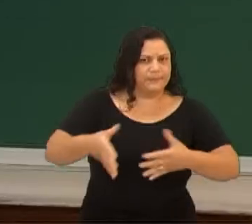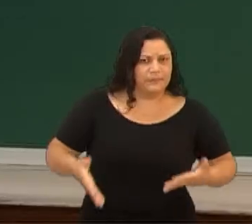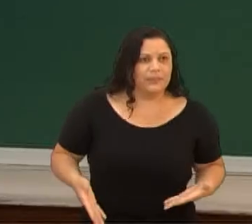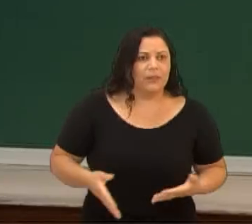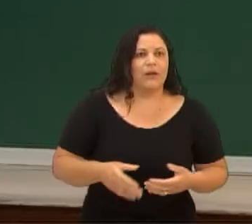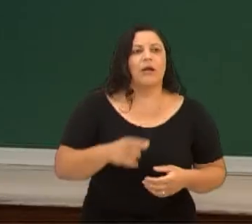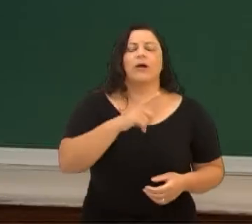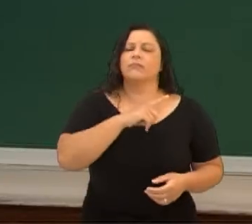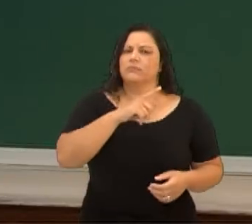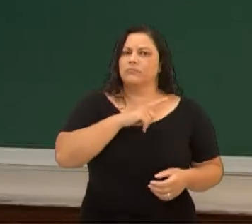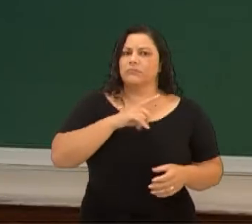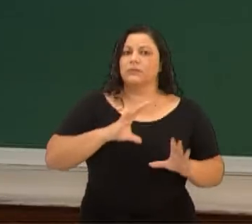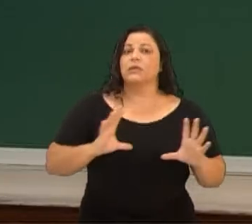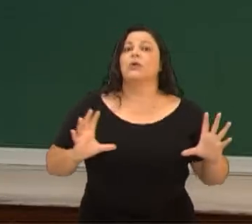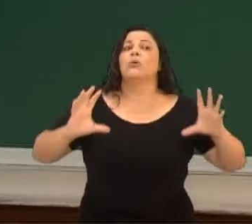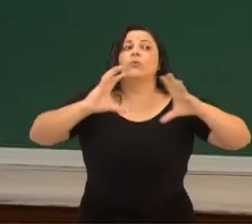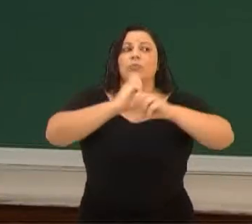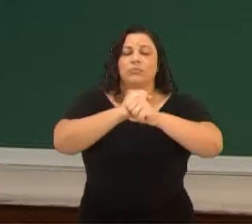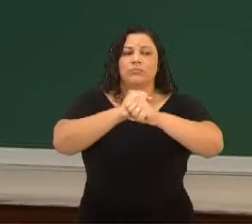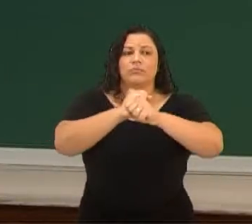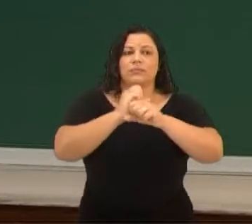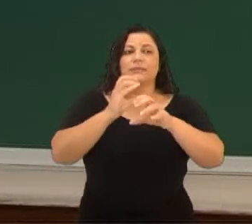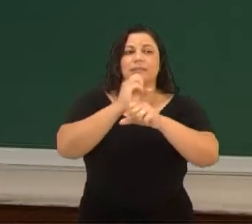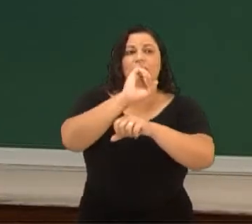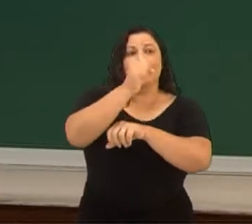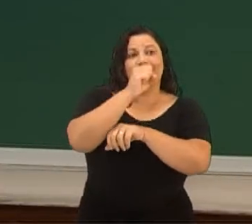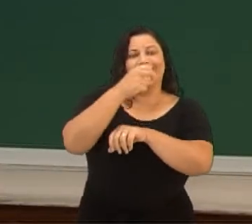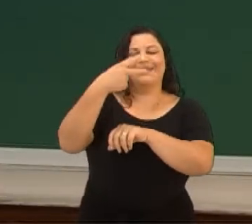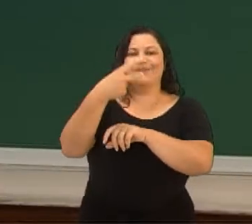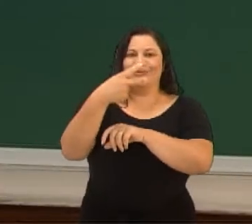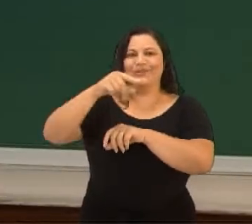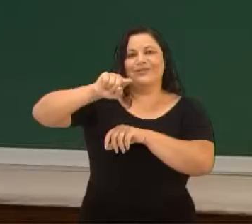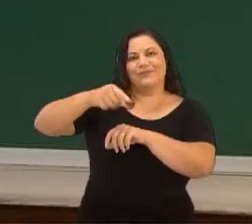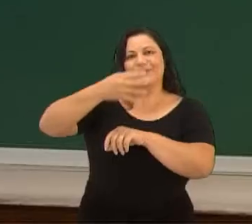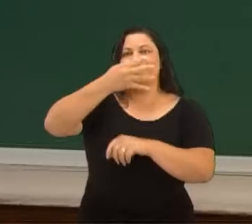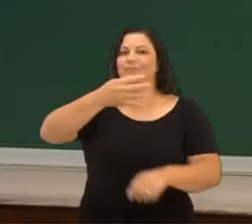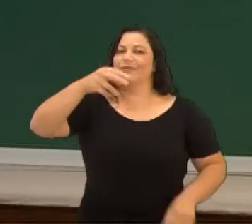ter que a área total do apartamento é de